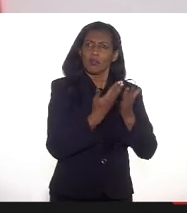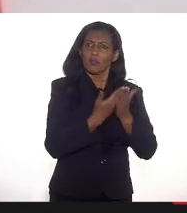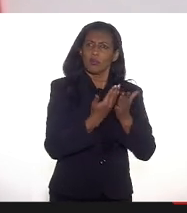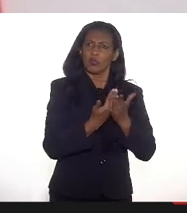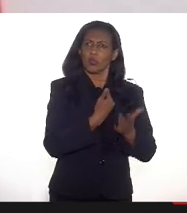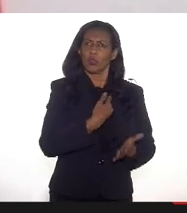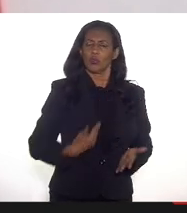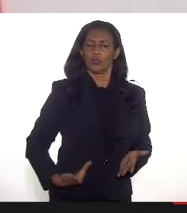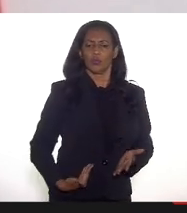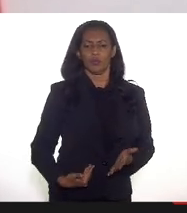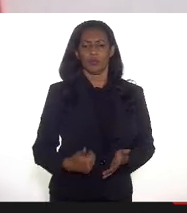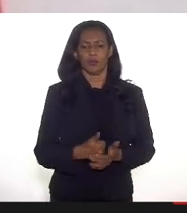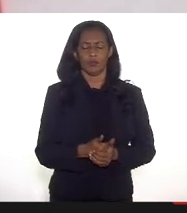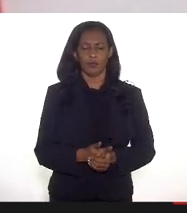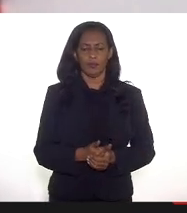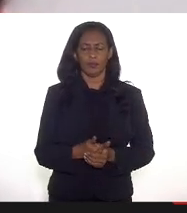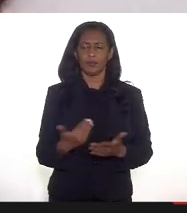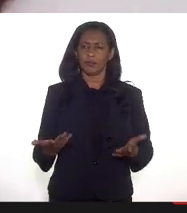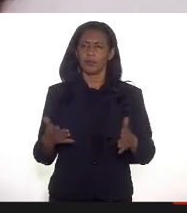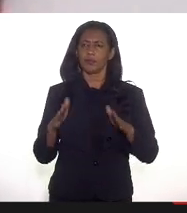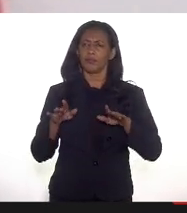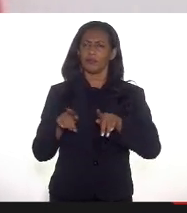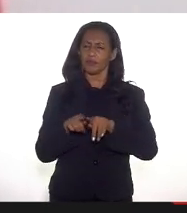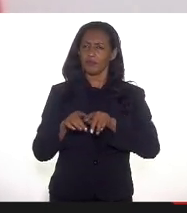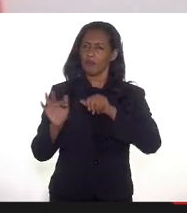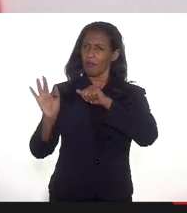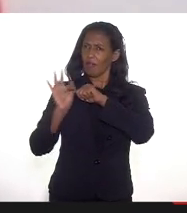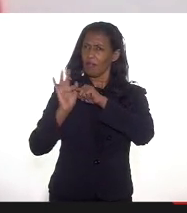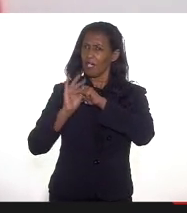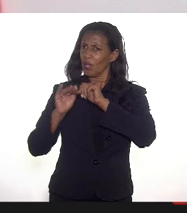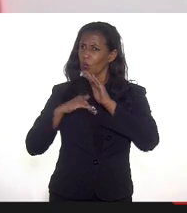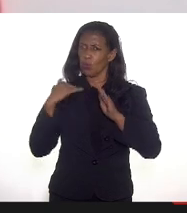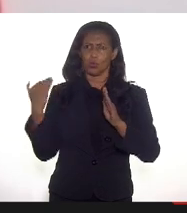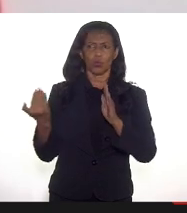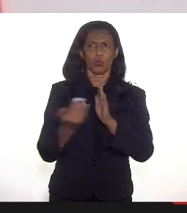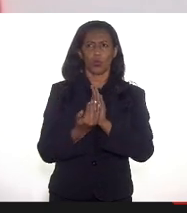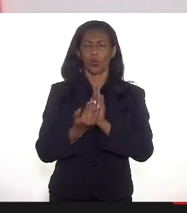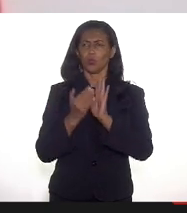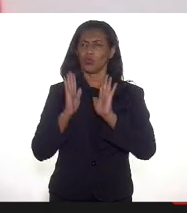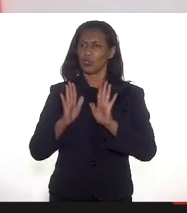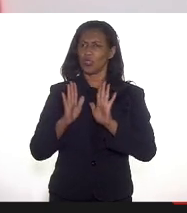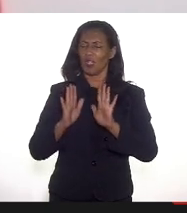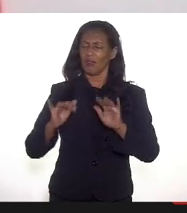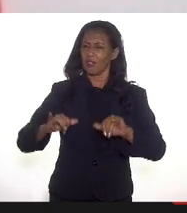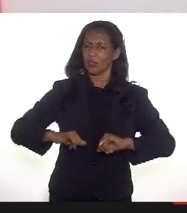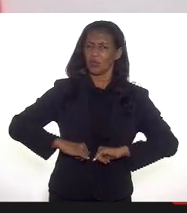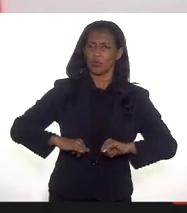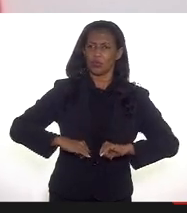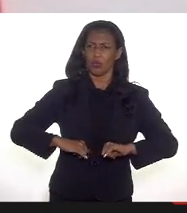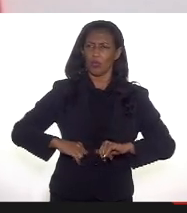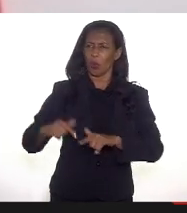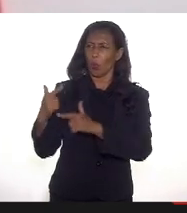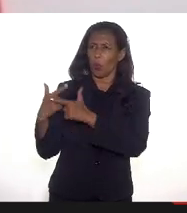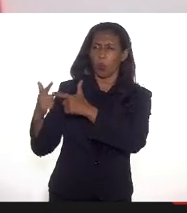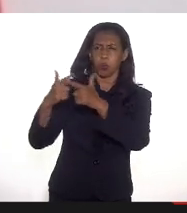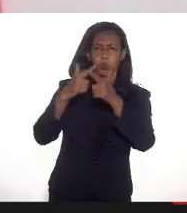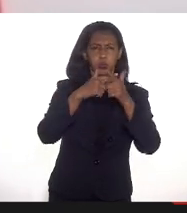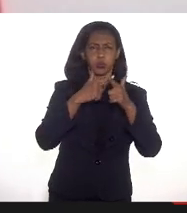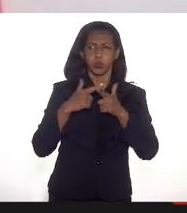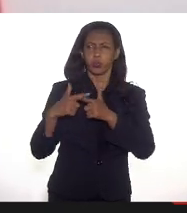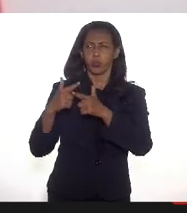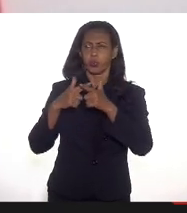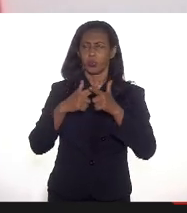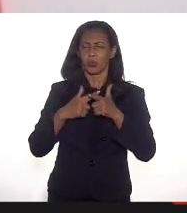a FAETEC, como um todo, já vem sofrendo um desmonte, precarização e situações de